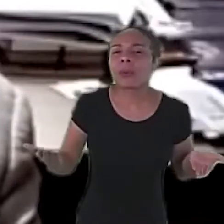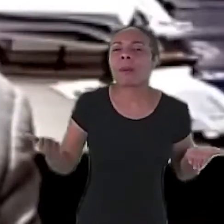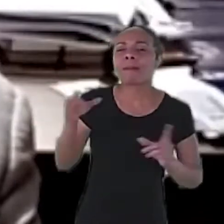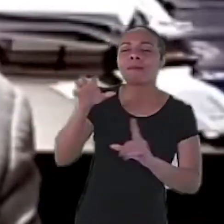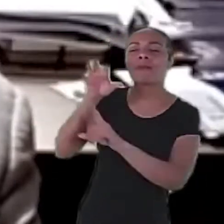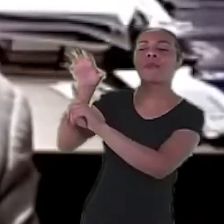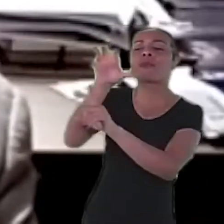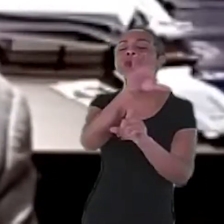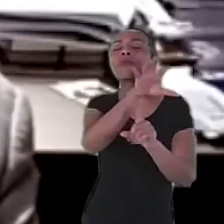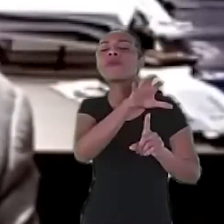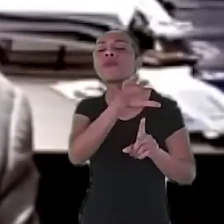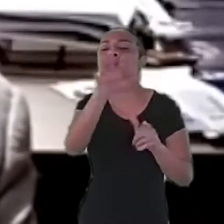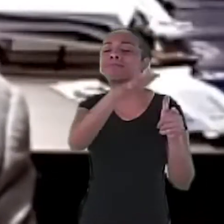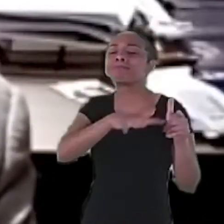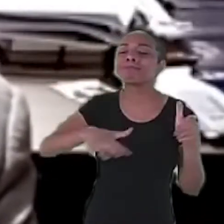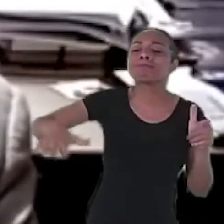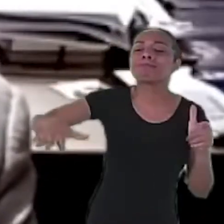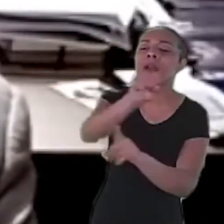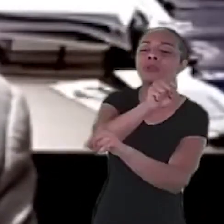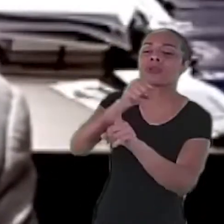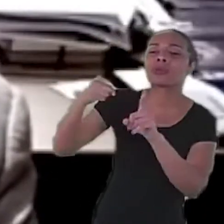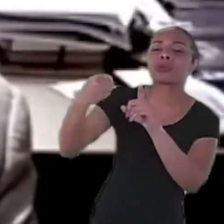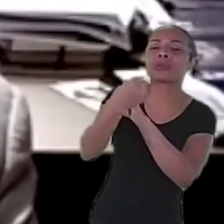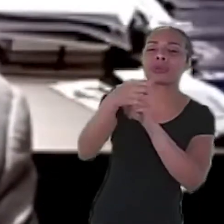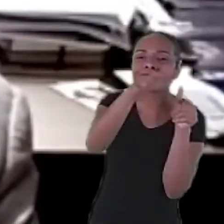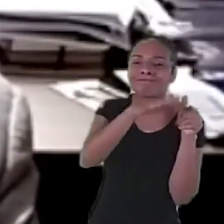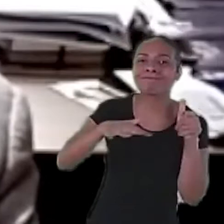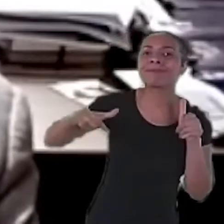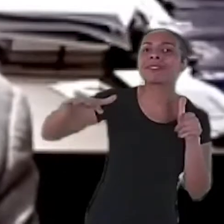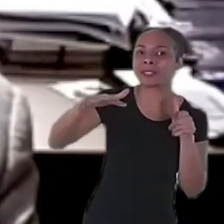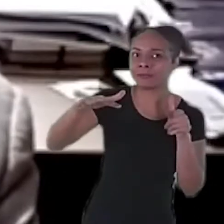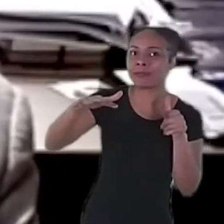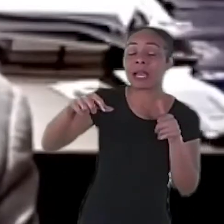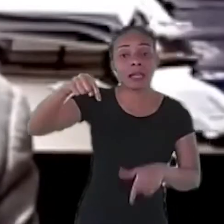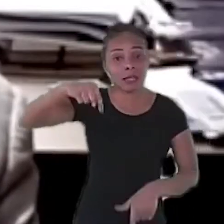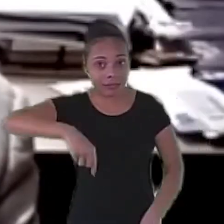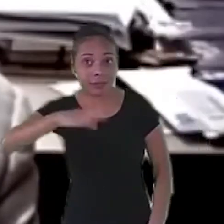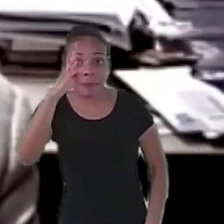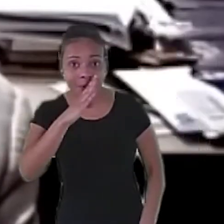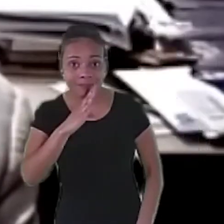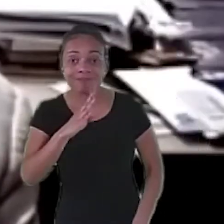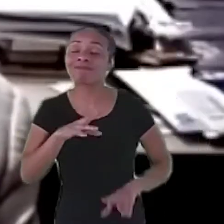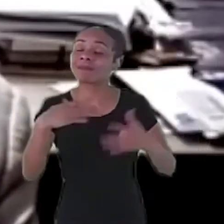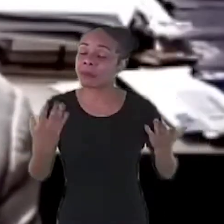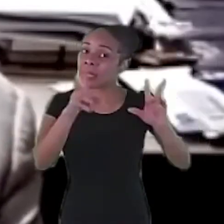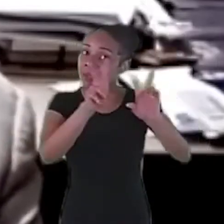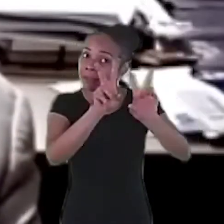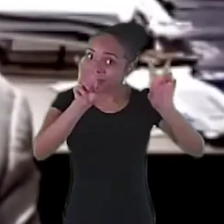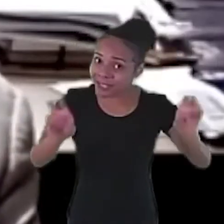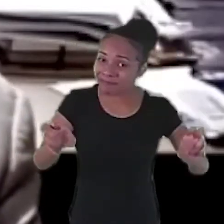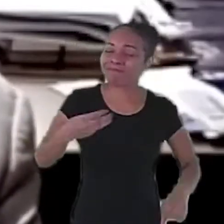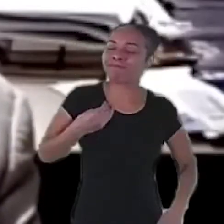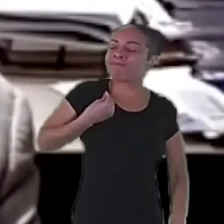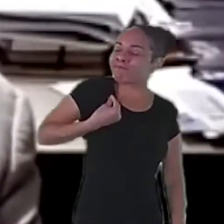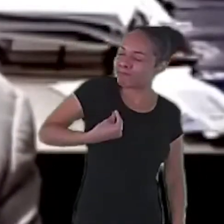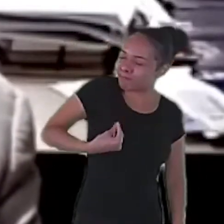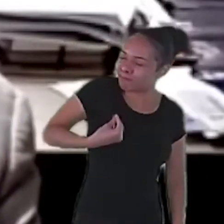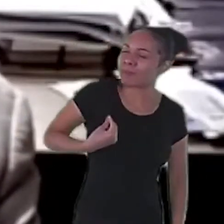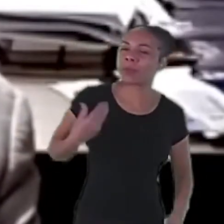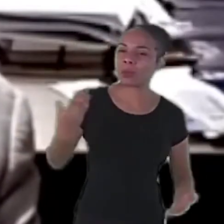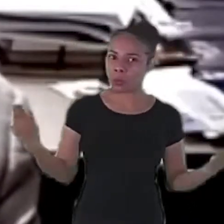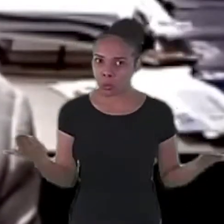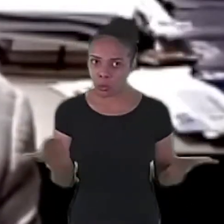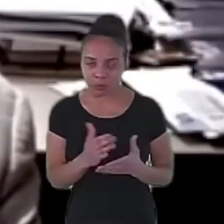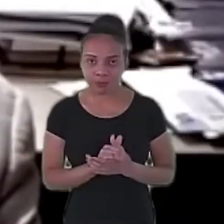em particular, para a periferia mundial? Acho que são temas que estão muito presentes. Um outro tema que